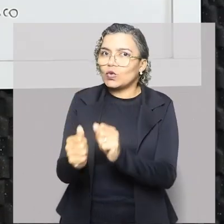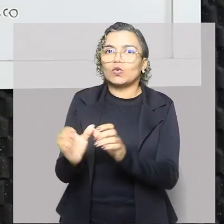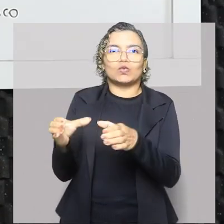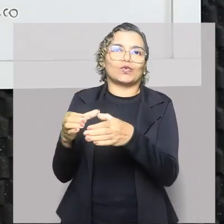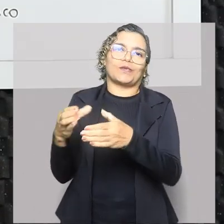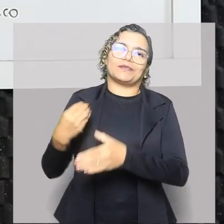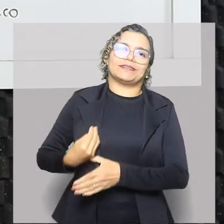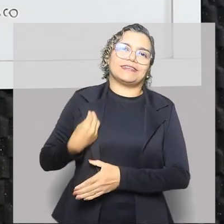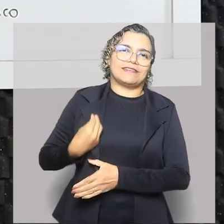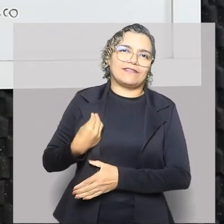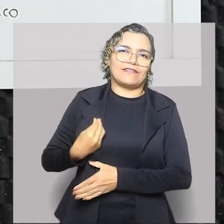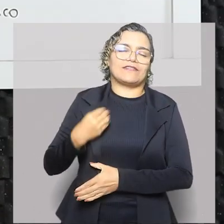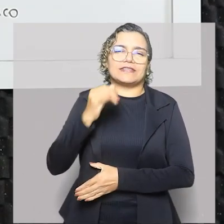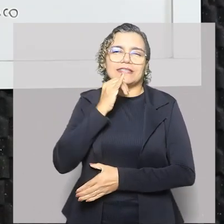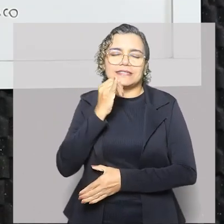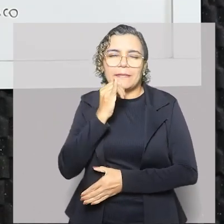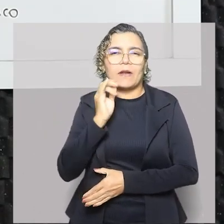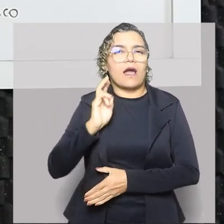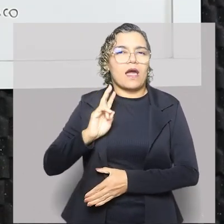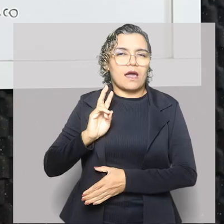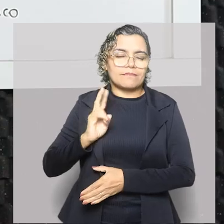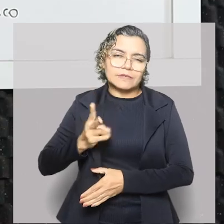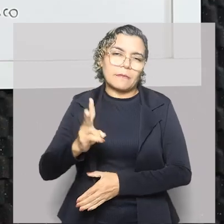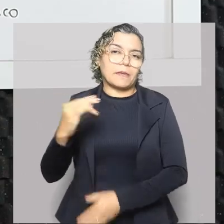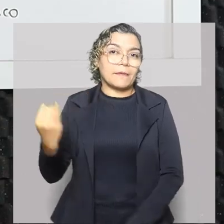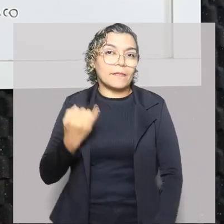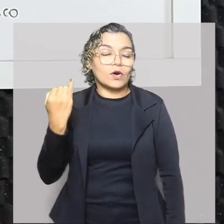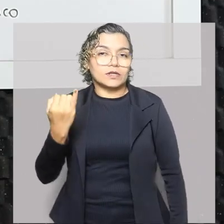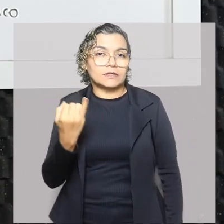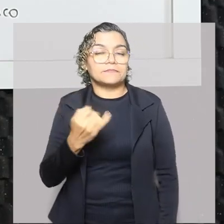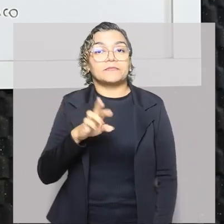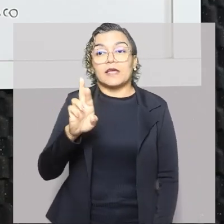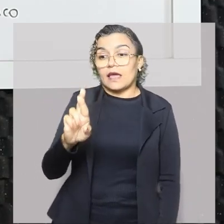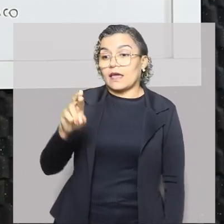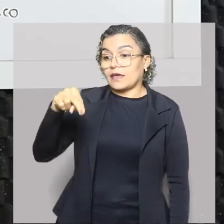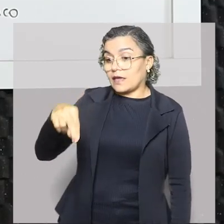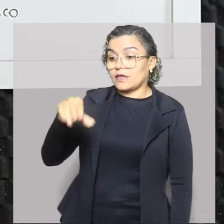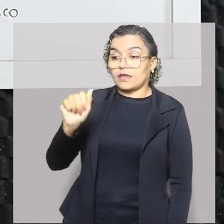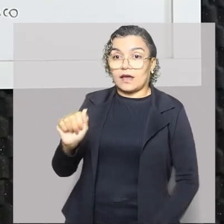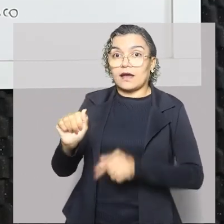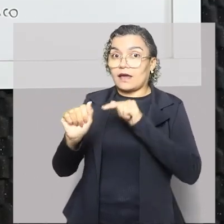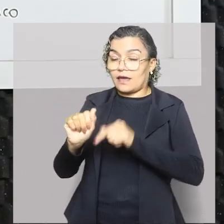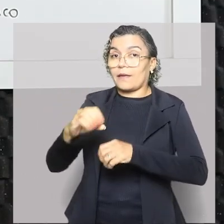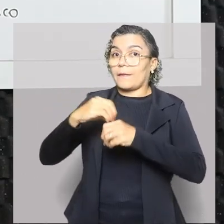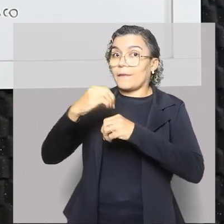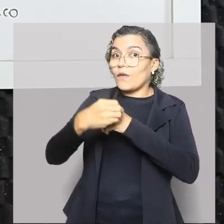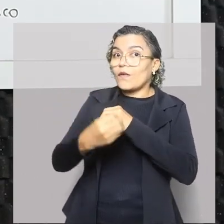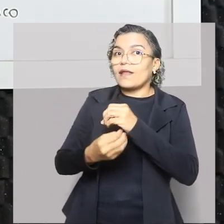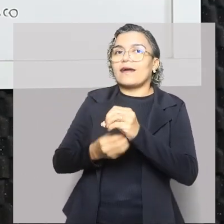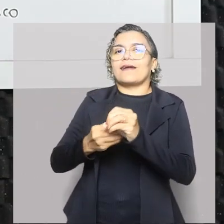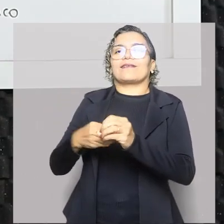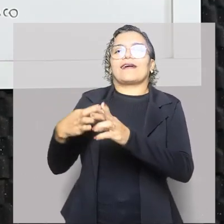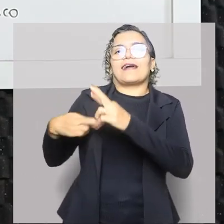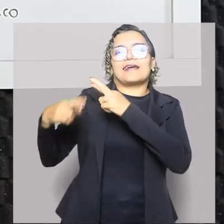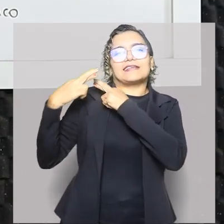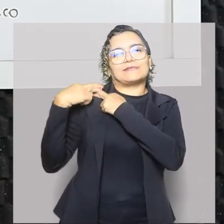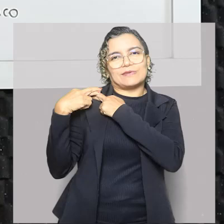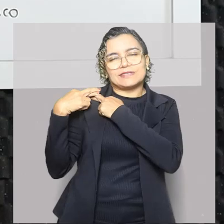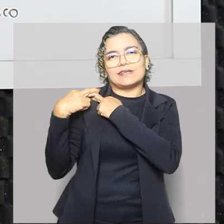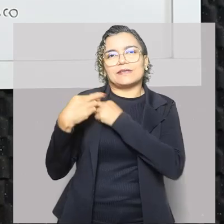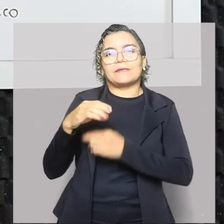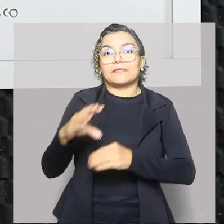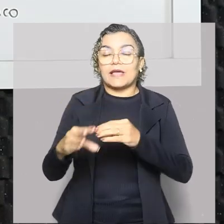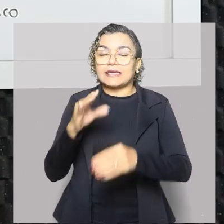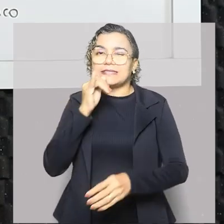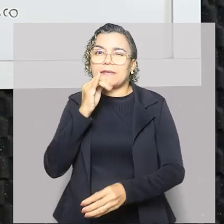questão para a gente sempre muito repetitiva. O RNA, ele é ali a molécula responsável pela síntese